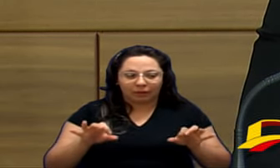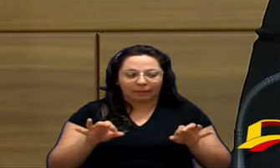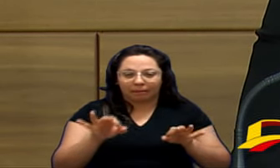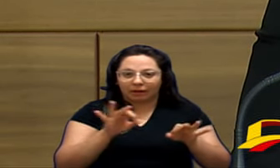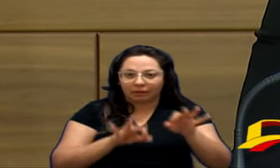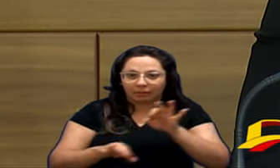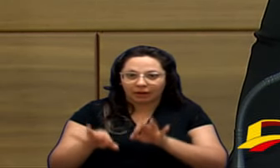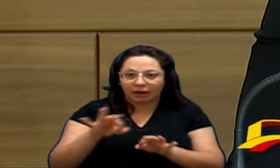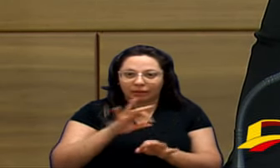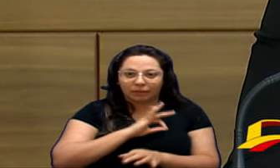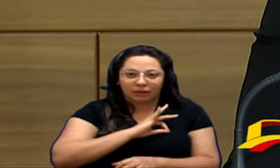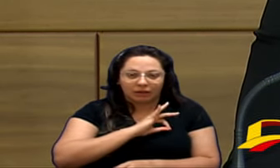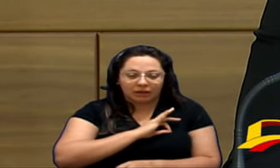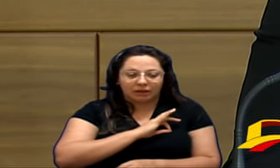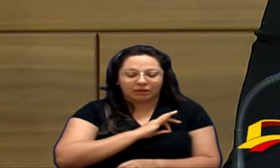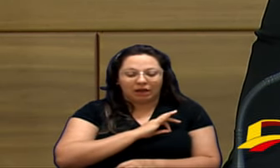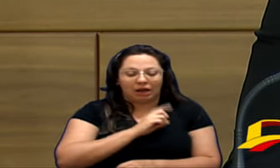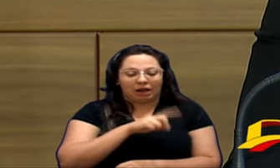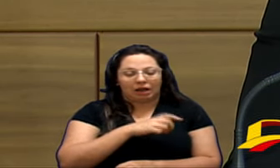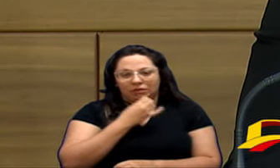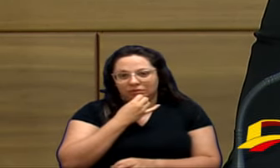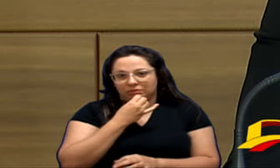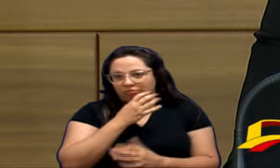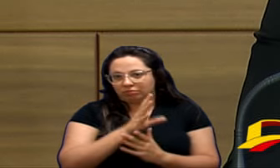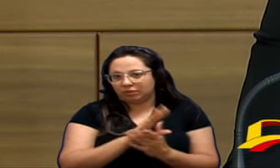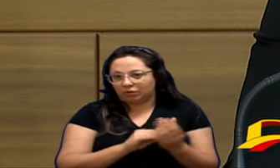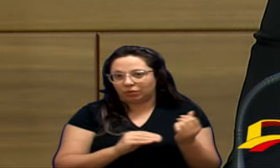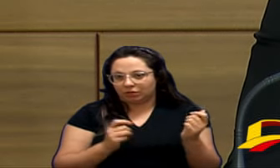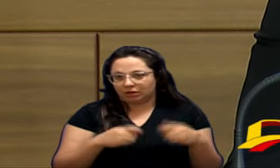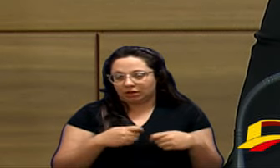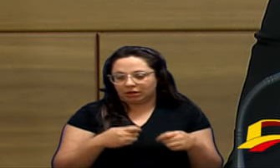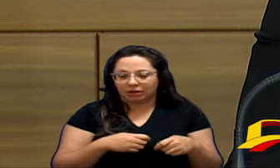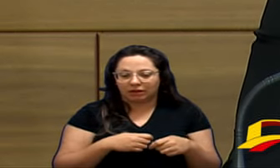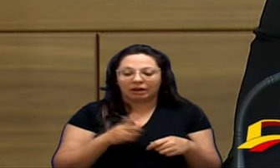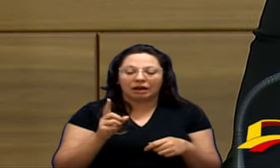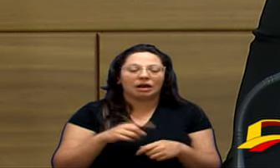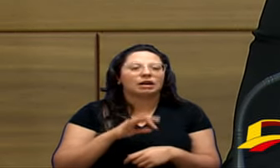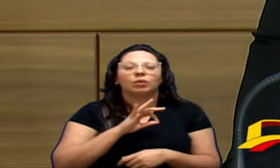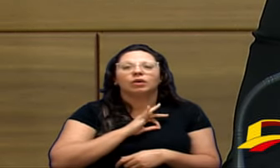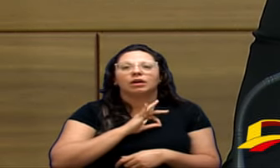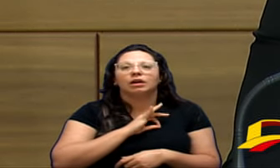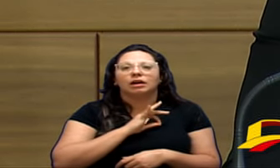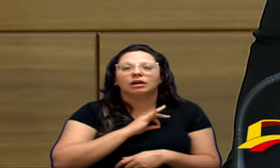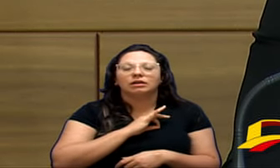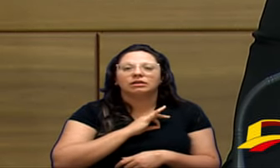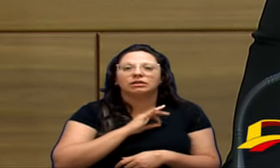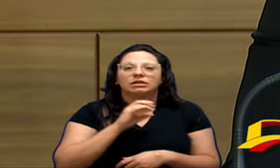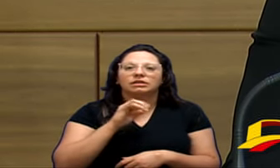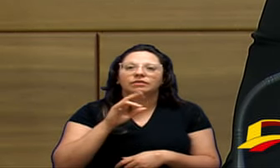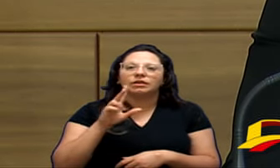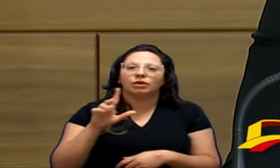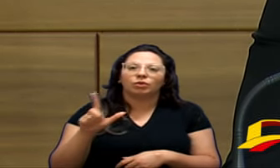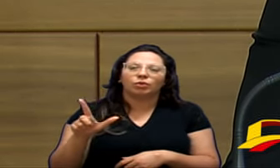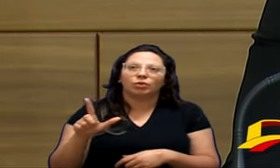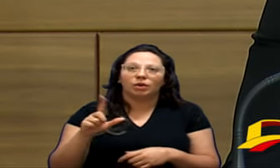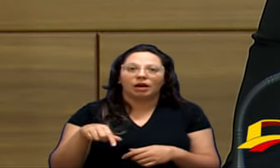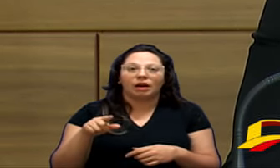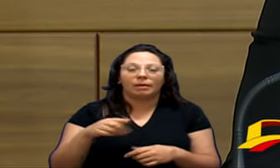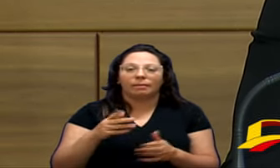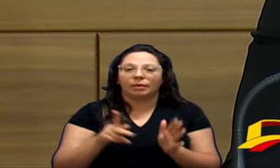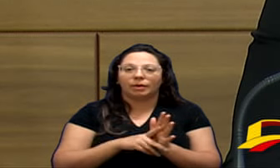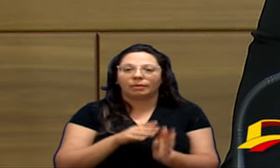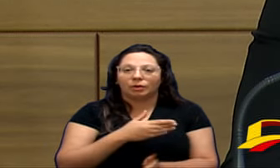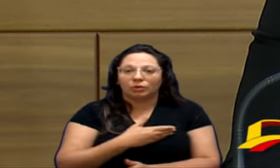o exemplo que nós estamos seguindo né Eh digo pela guarda civil nossa proposta aí até mesmo do próprio governo Municipal